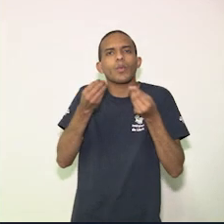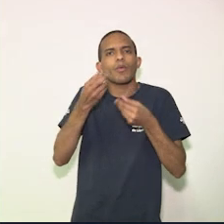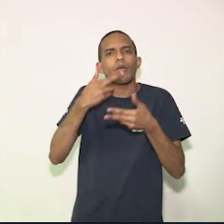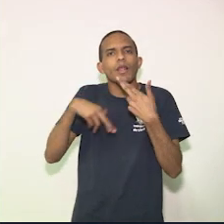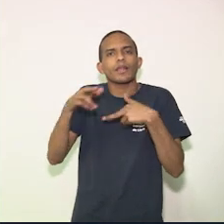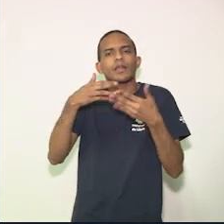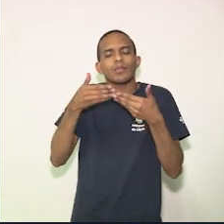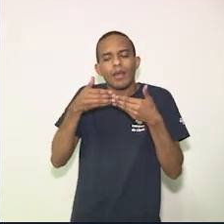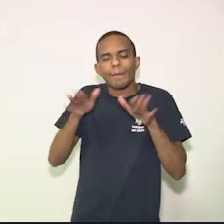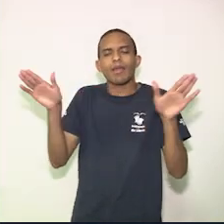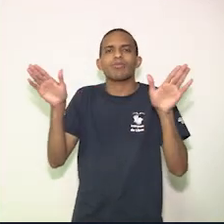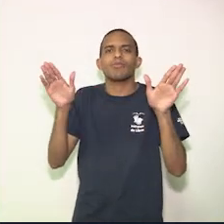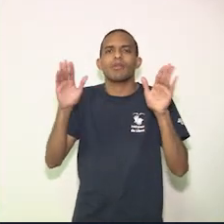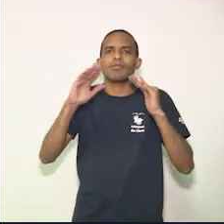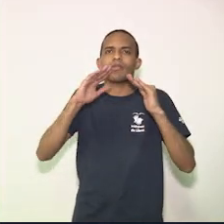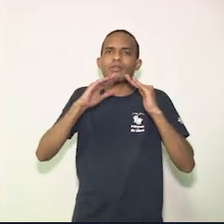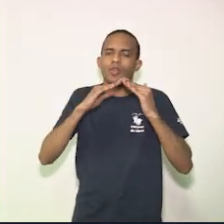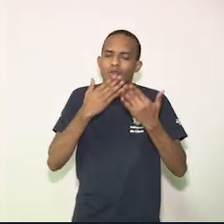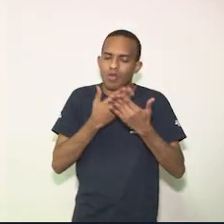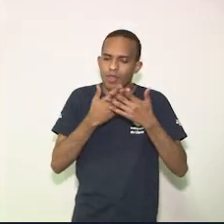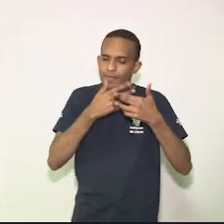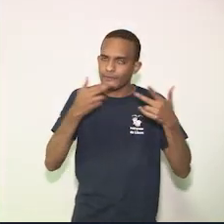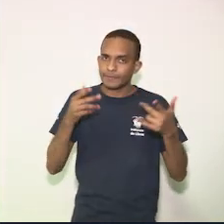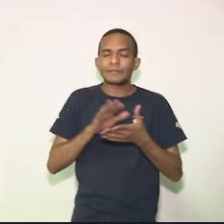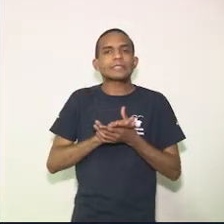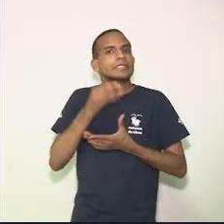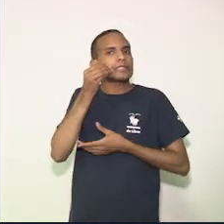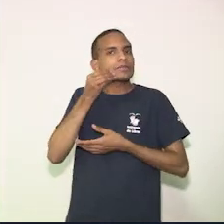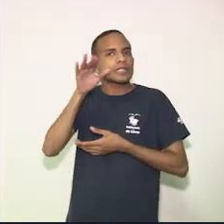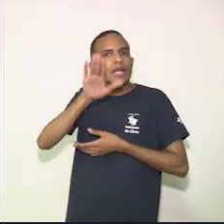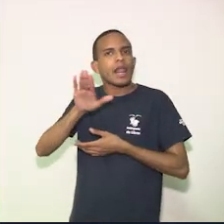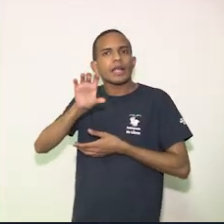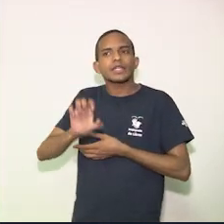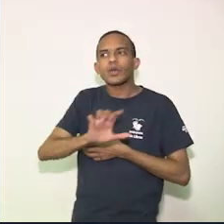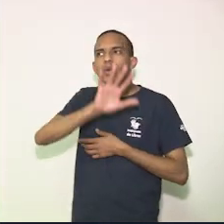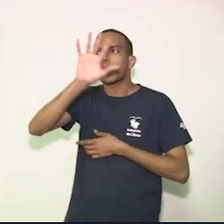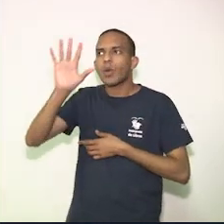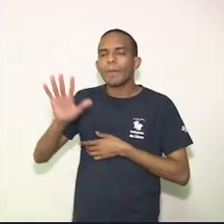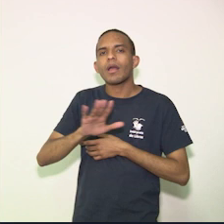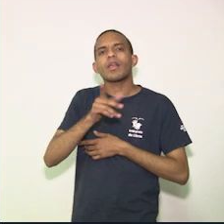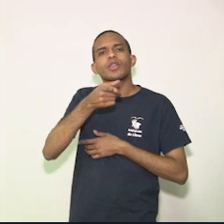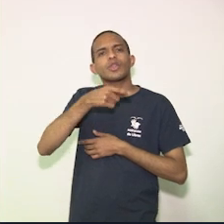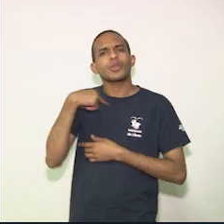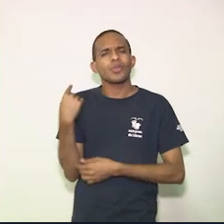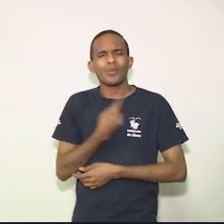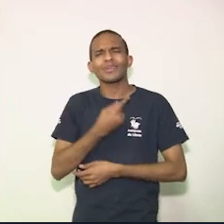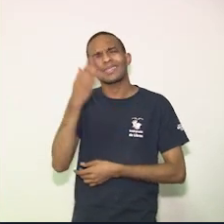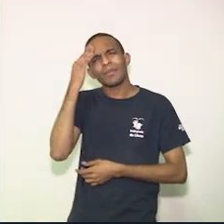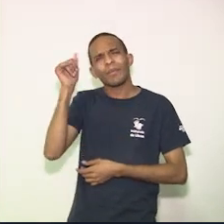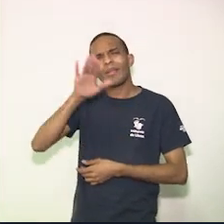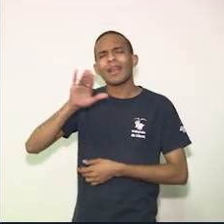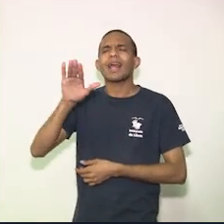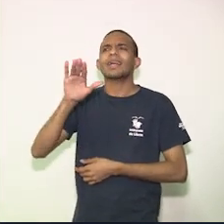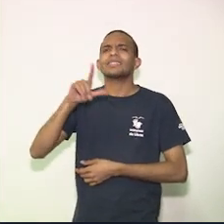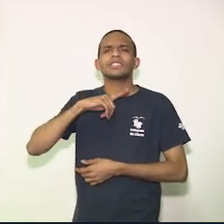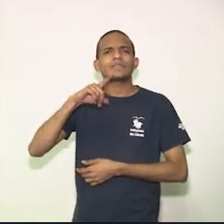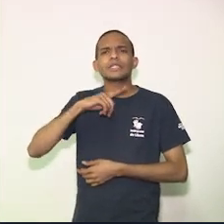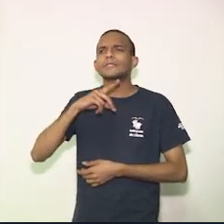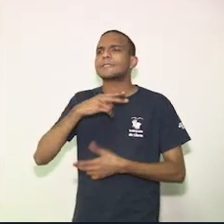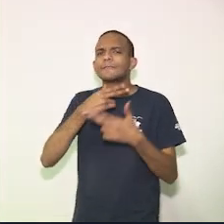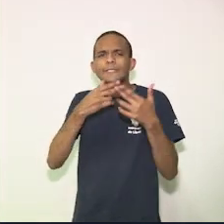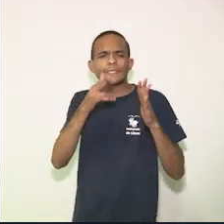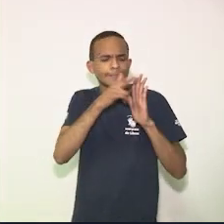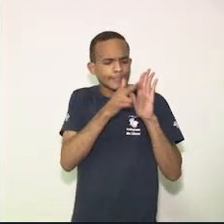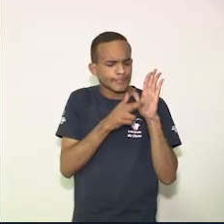da abertura das escolas. A experiência europeia, que nós sabemos, lá nós tivemos fortes medidas